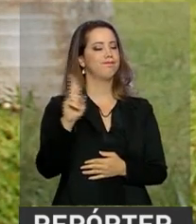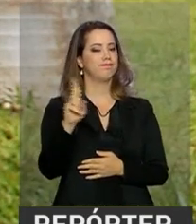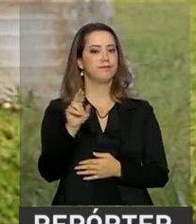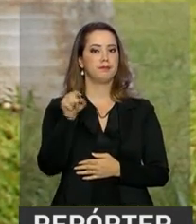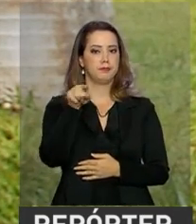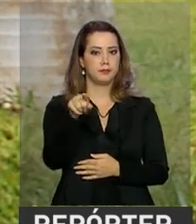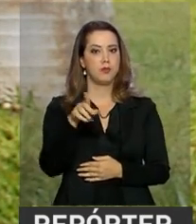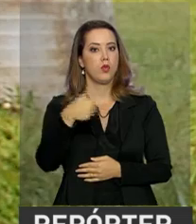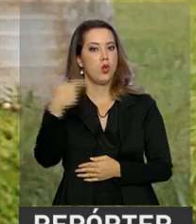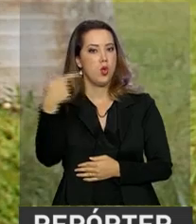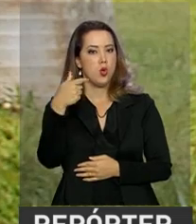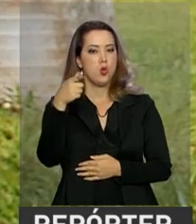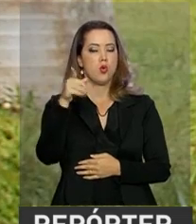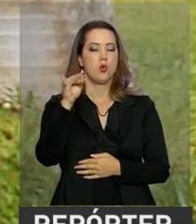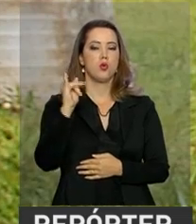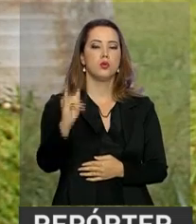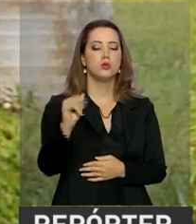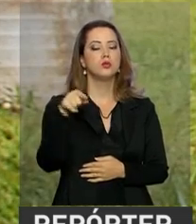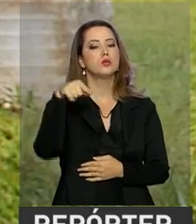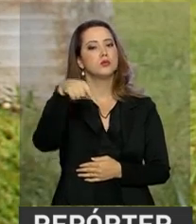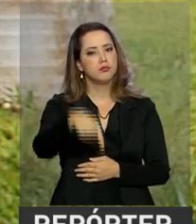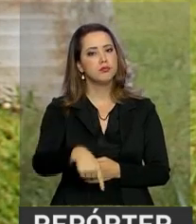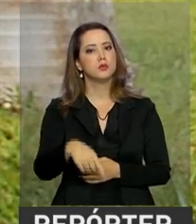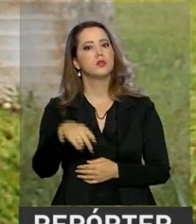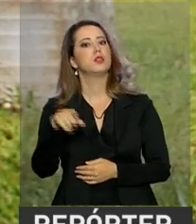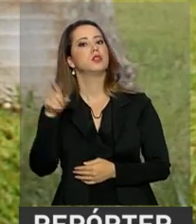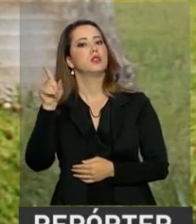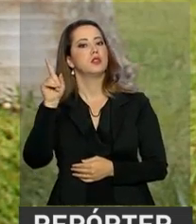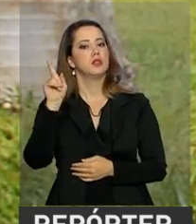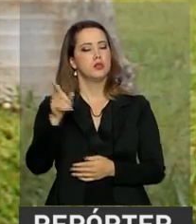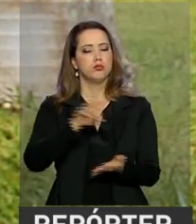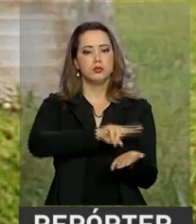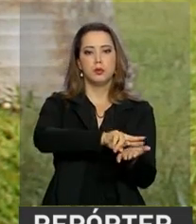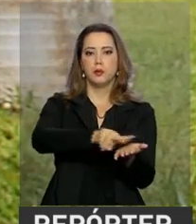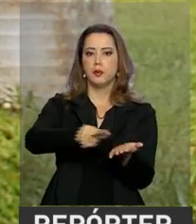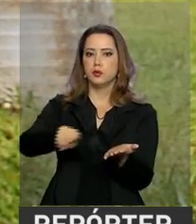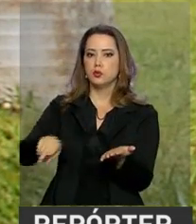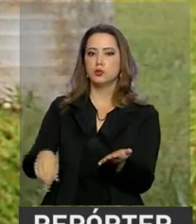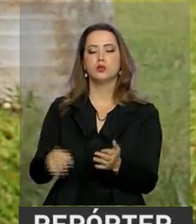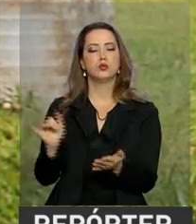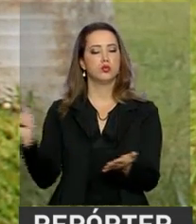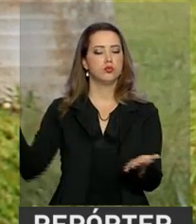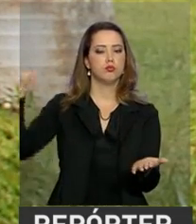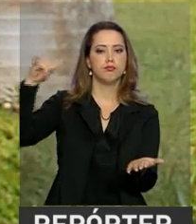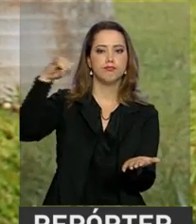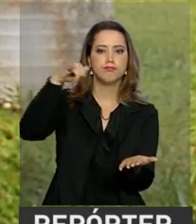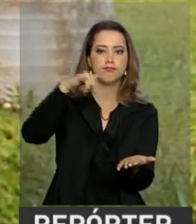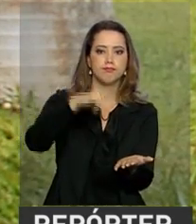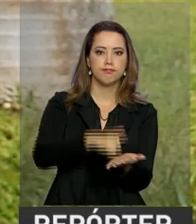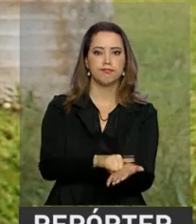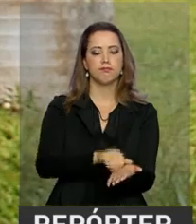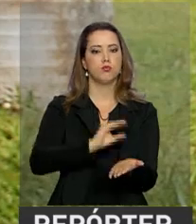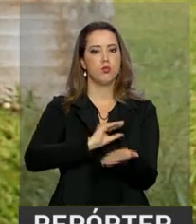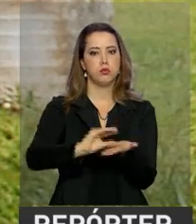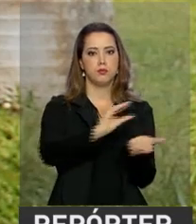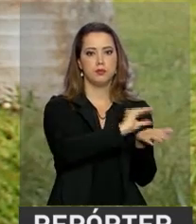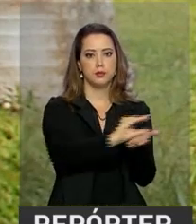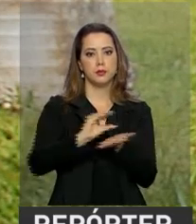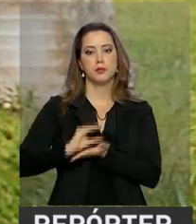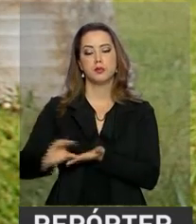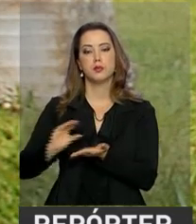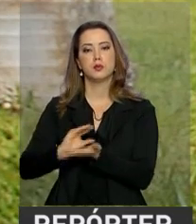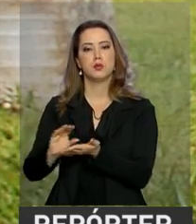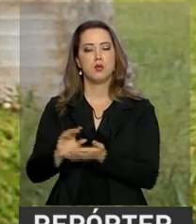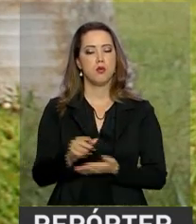que 2 bilhões meio são para o aeroporto de Porto Alegre três para Salvador 1 bilhão para Florianópolis e quase